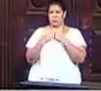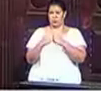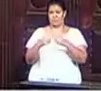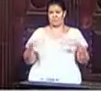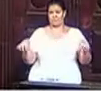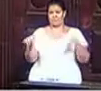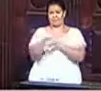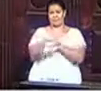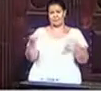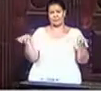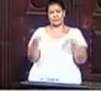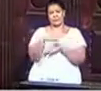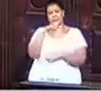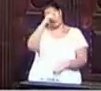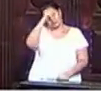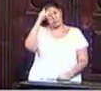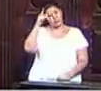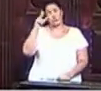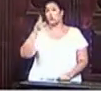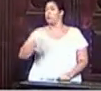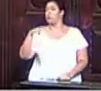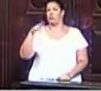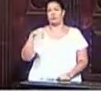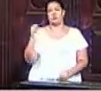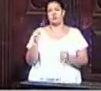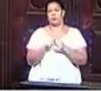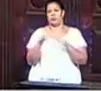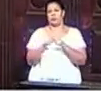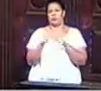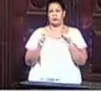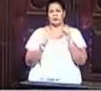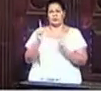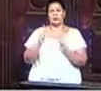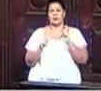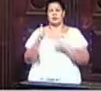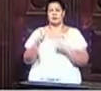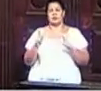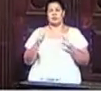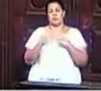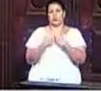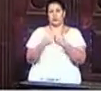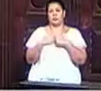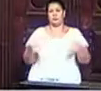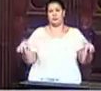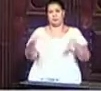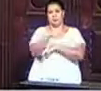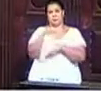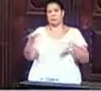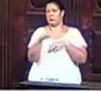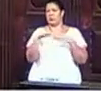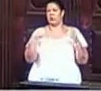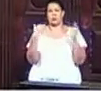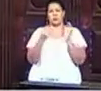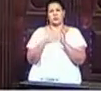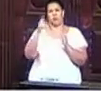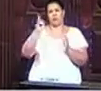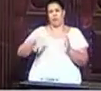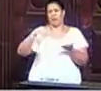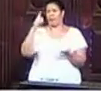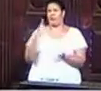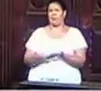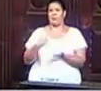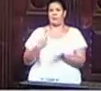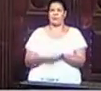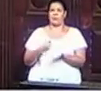Nunca foi feito no estado do Rio de Janeiro uma licitação das linhas de ônibus intermunicipais. É tudo acordo no joelho, na